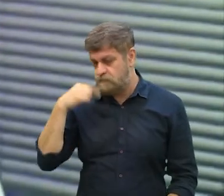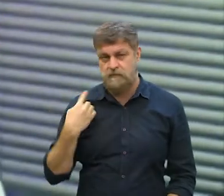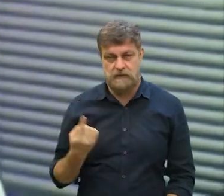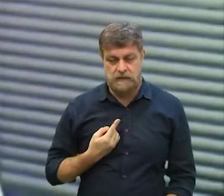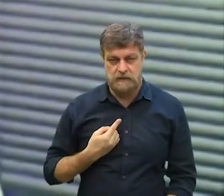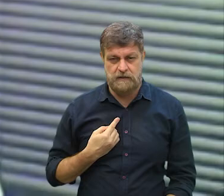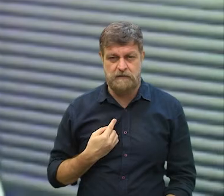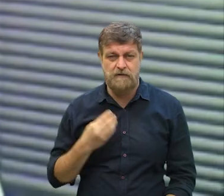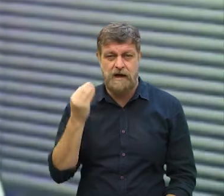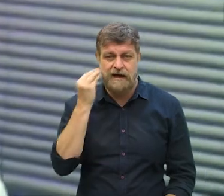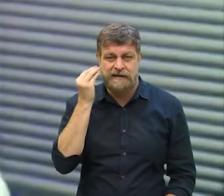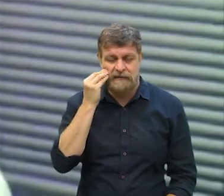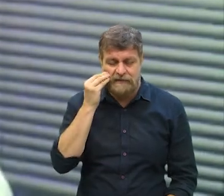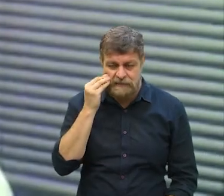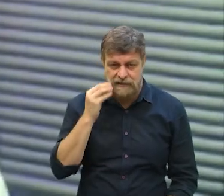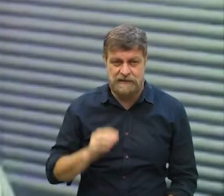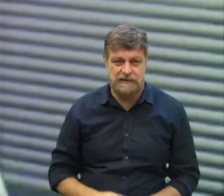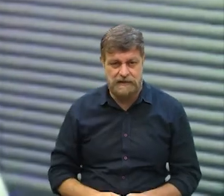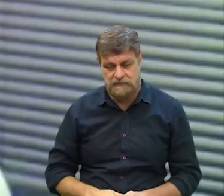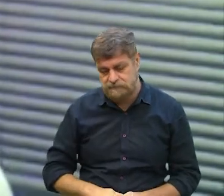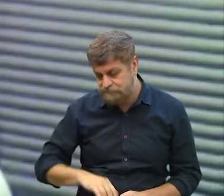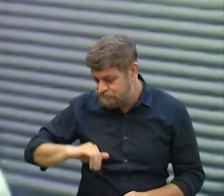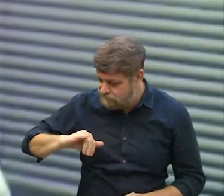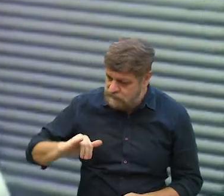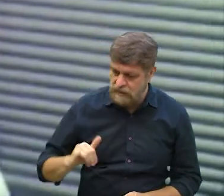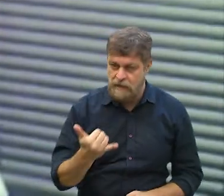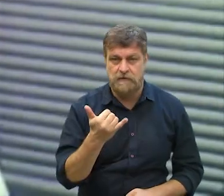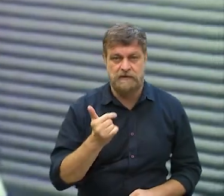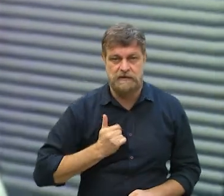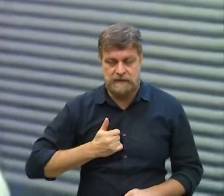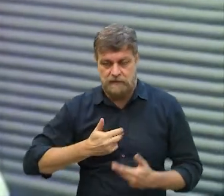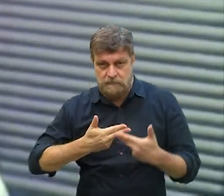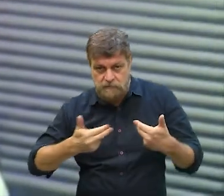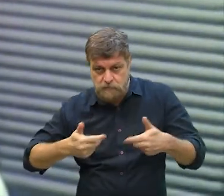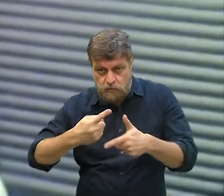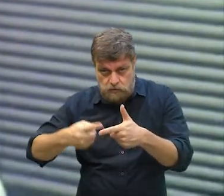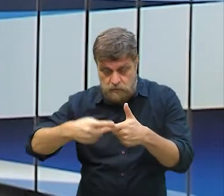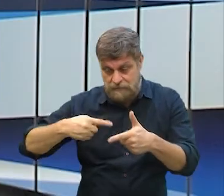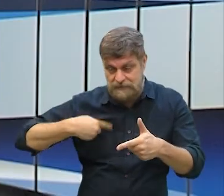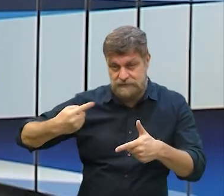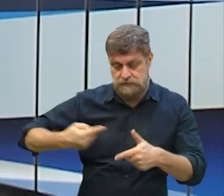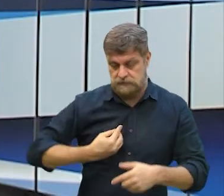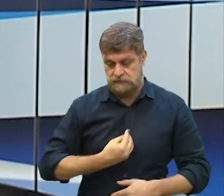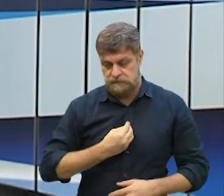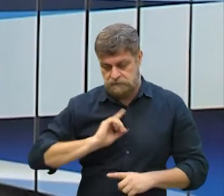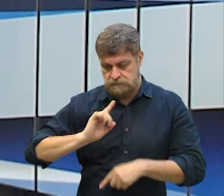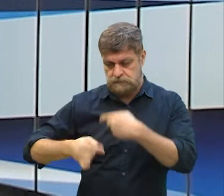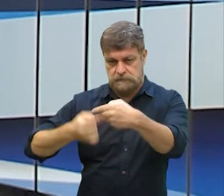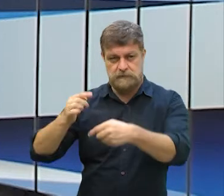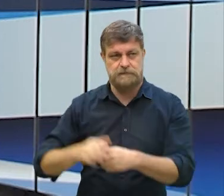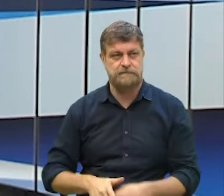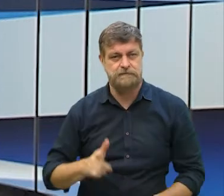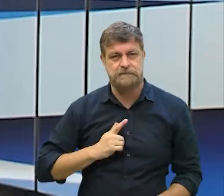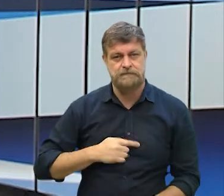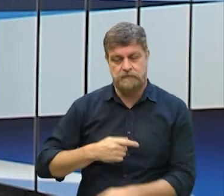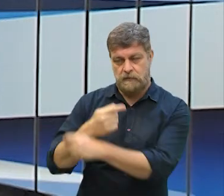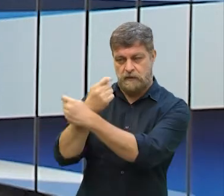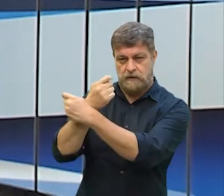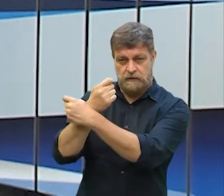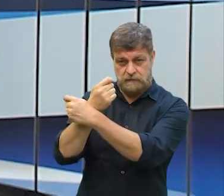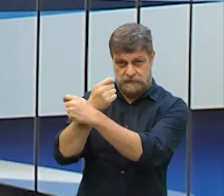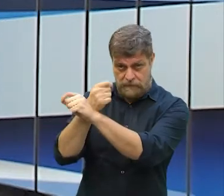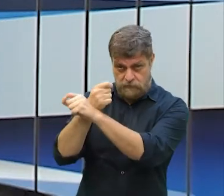que tem que sempre tentar tirar o limão, fazer a limonada desse limão aí. Alexandre Grieco, urologista do Hospital da